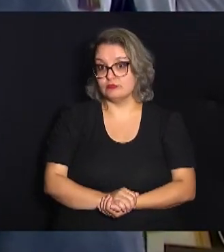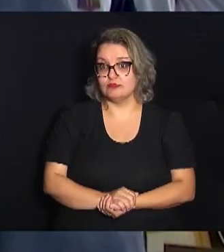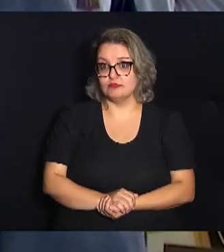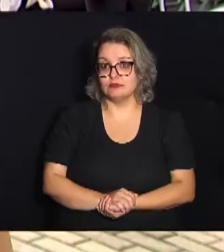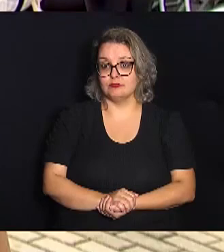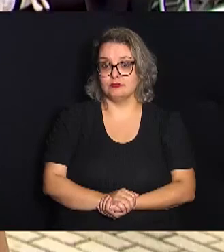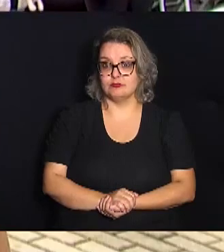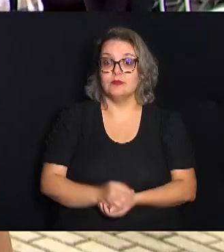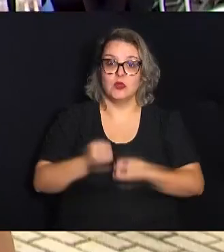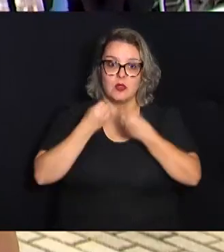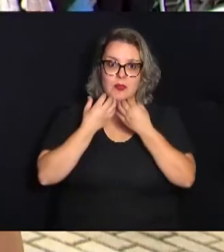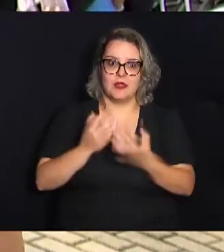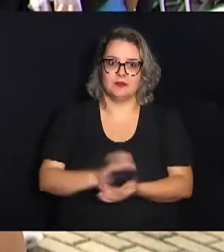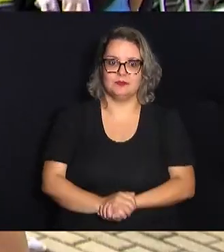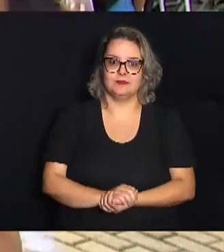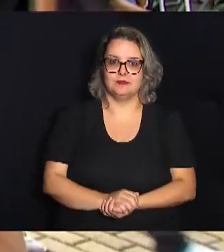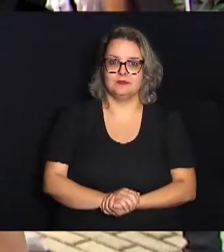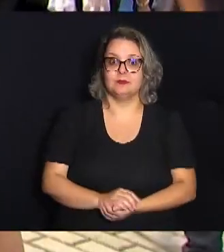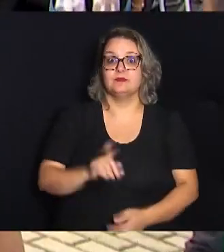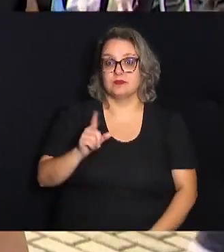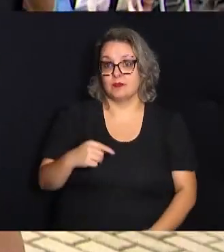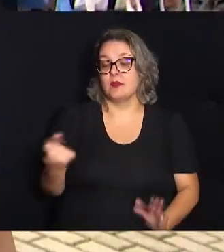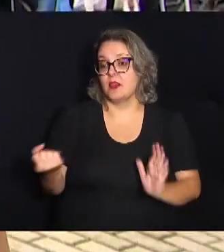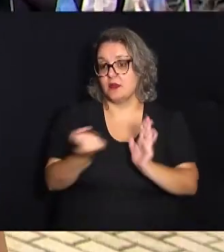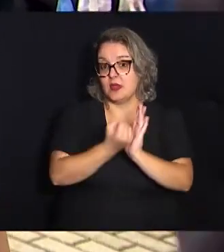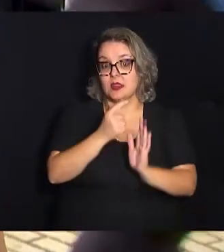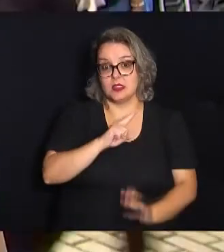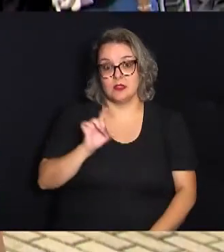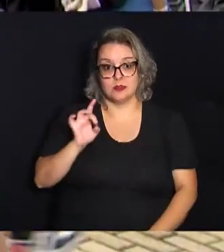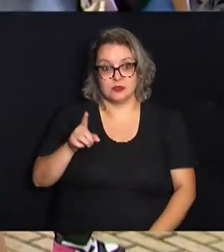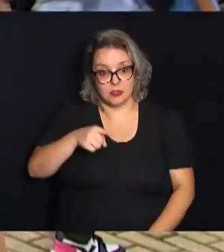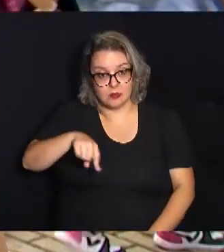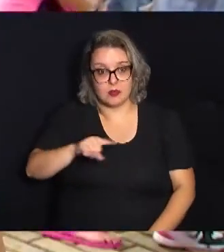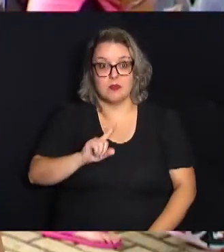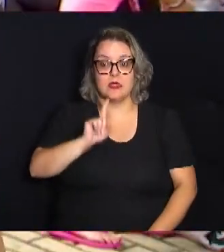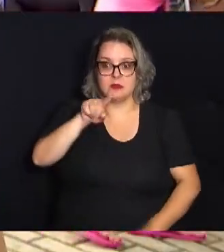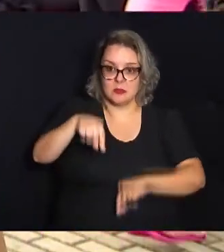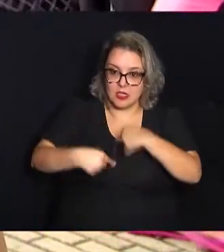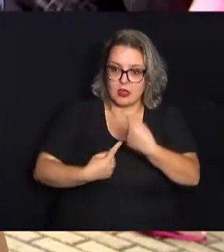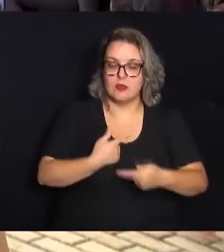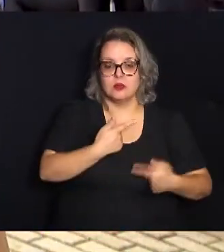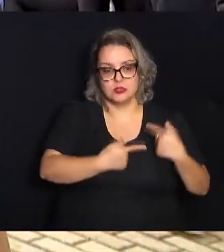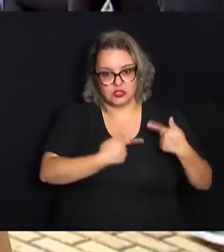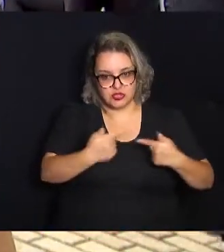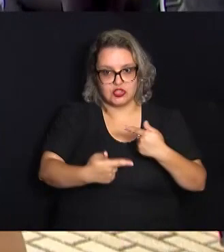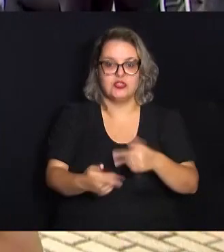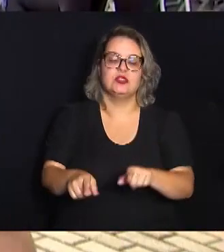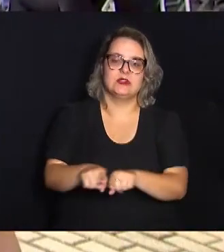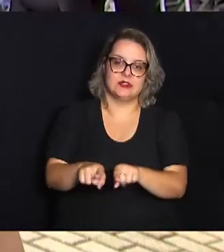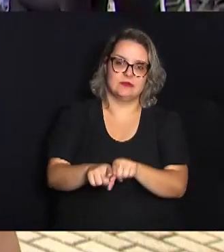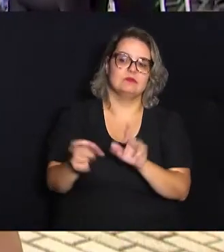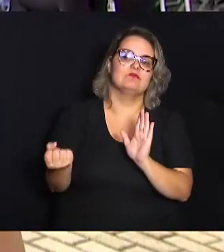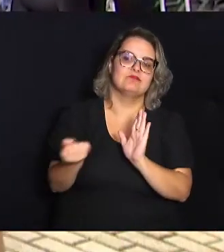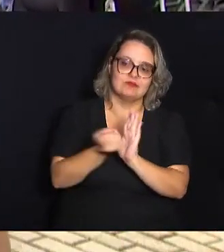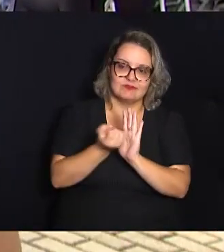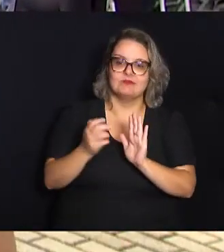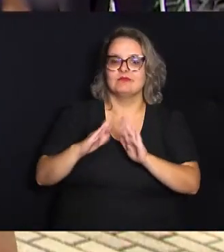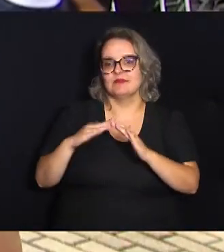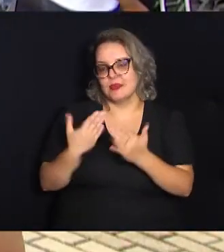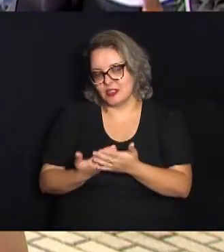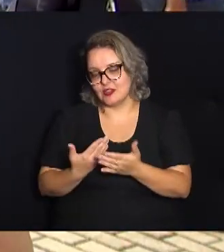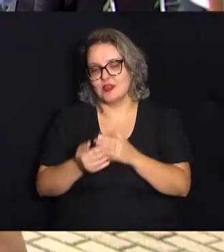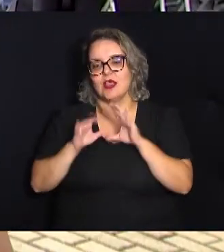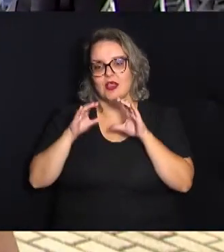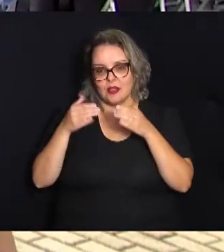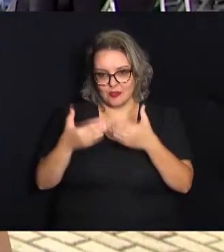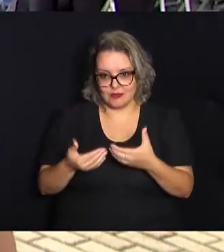Saiu muito bem. Isso vai ficar marcado não só para eles, mas para as outras gerações também, que vão ter ali marcado que a sua escola, a sua comunidade